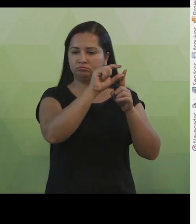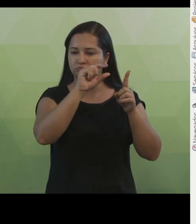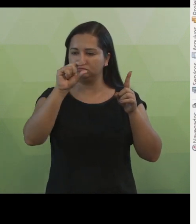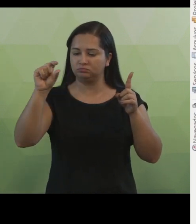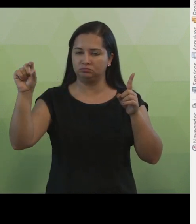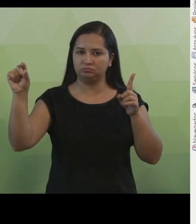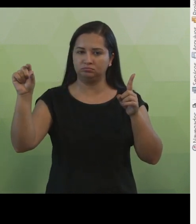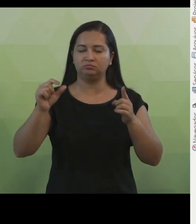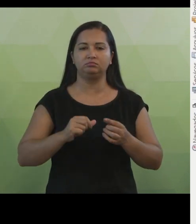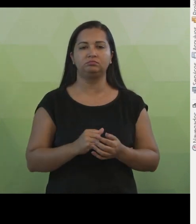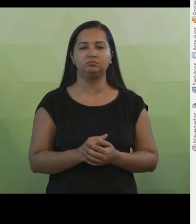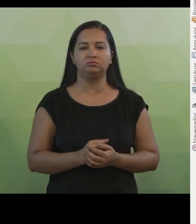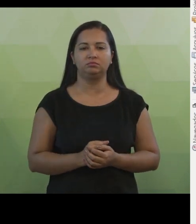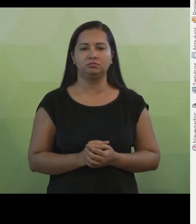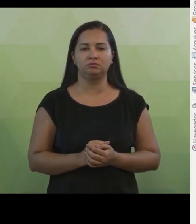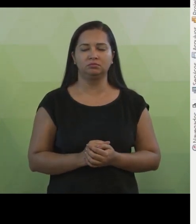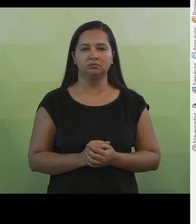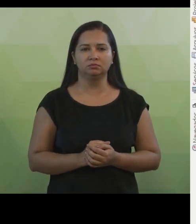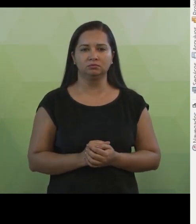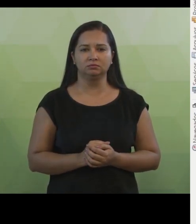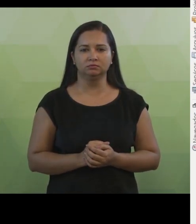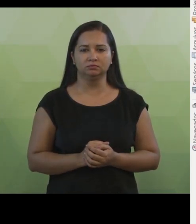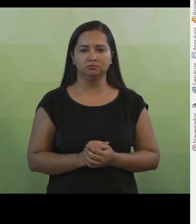Aproveitando esse mesmo código,